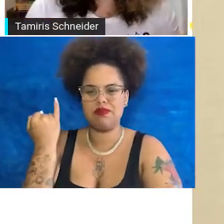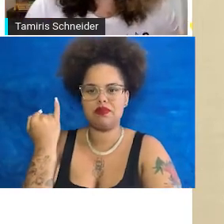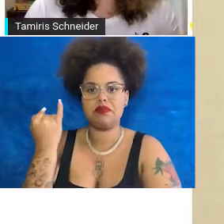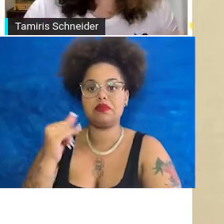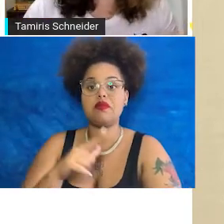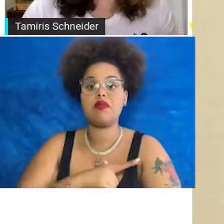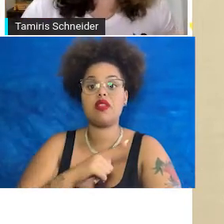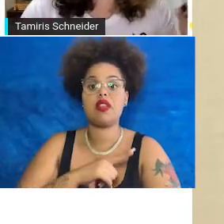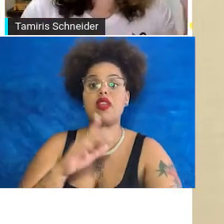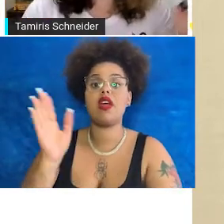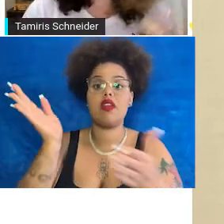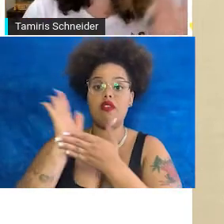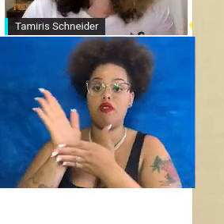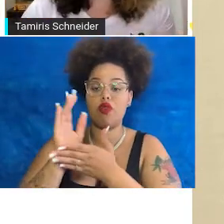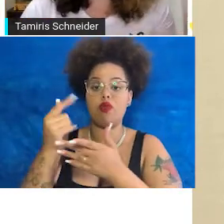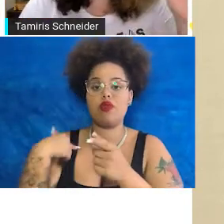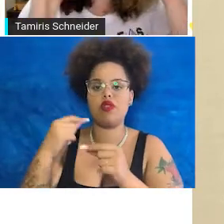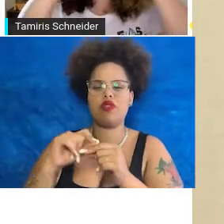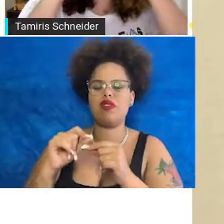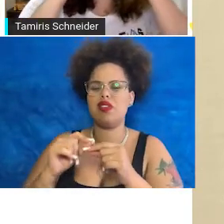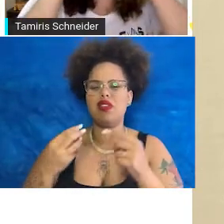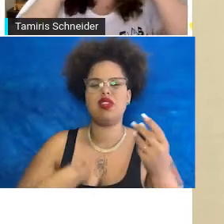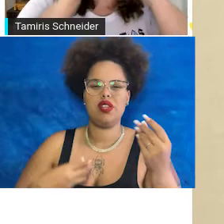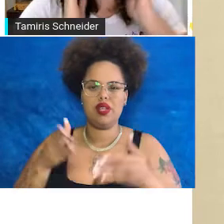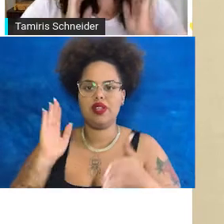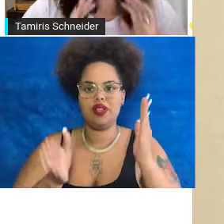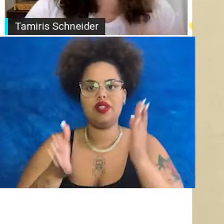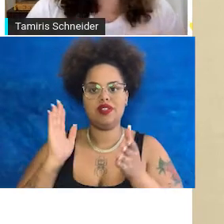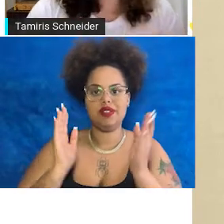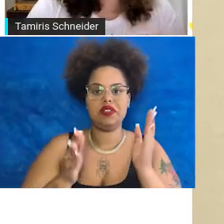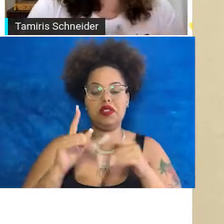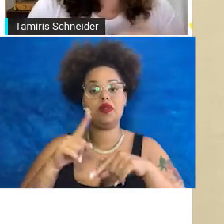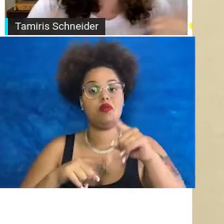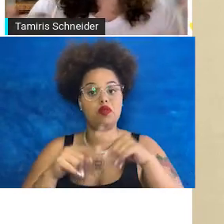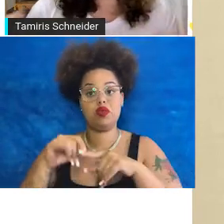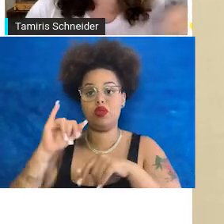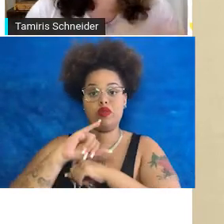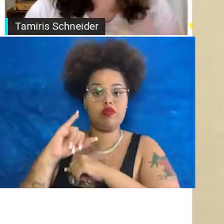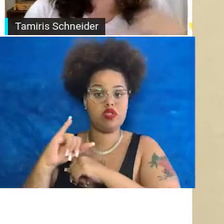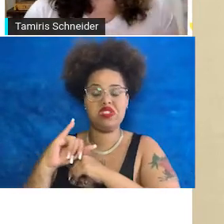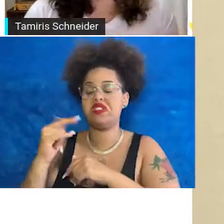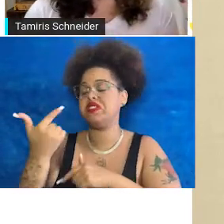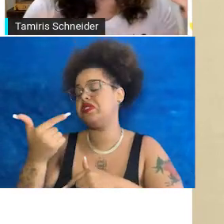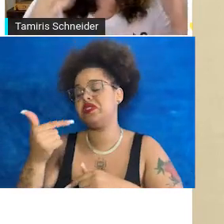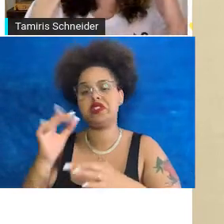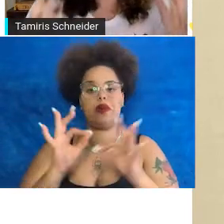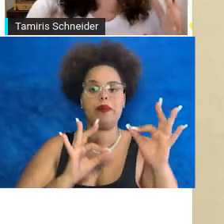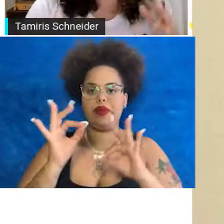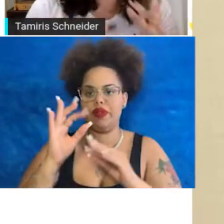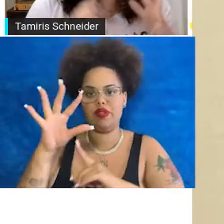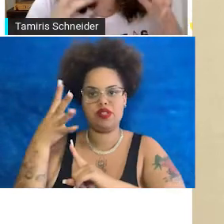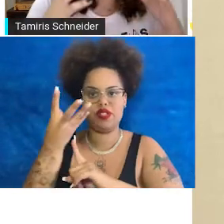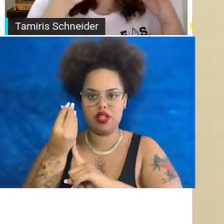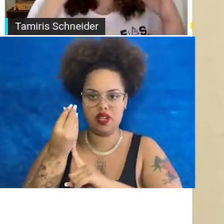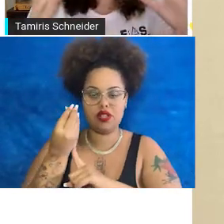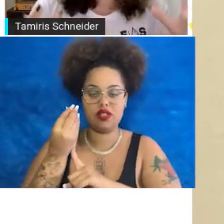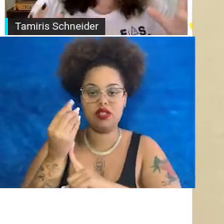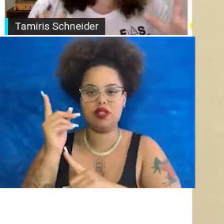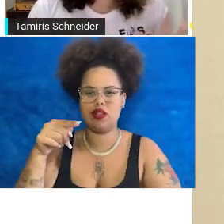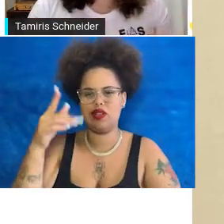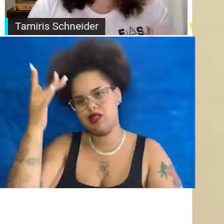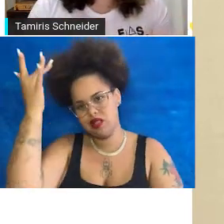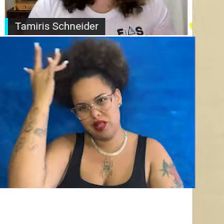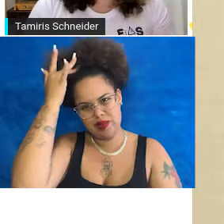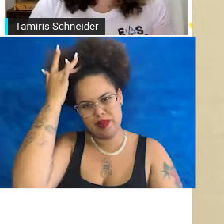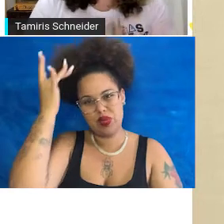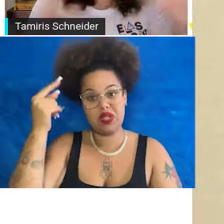Existem filmes que eu fiz pela vida, como produtora de objetos, que não existiram planos de arte. E, assim, é uma forma meio absurda